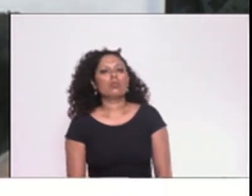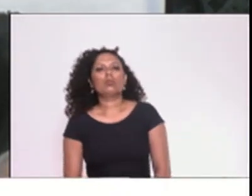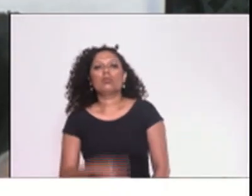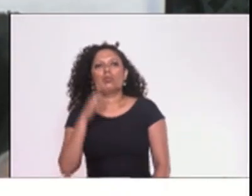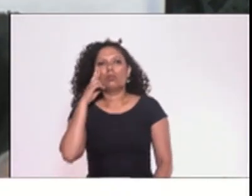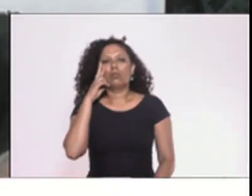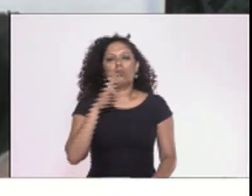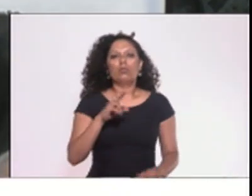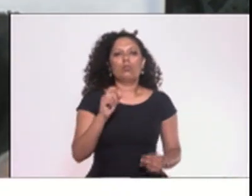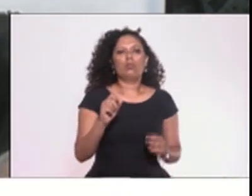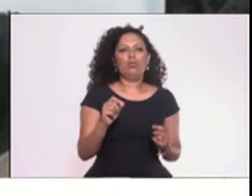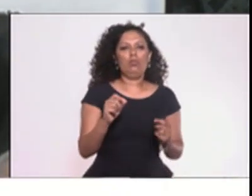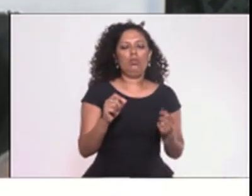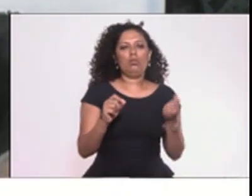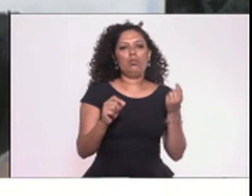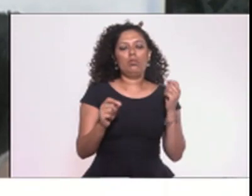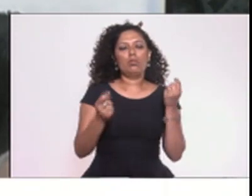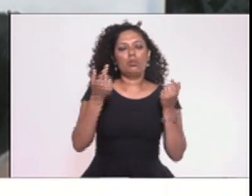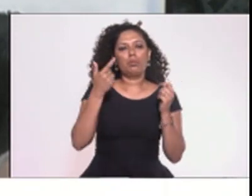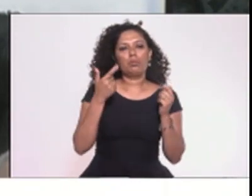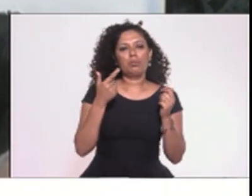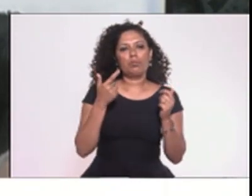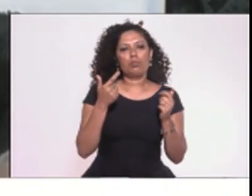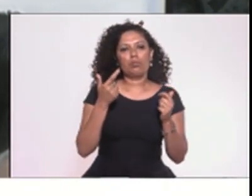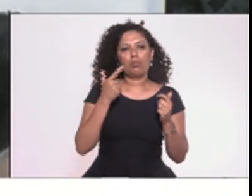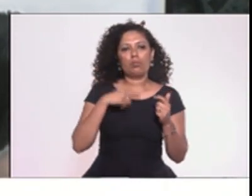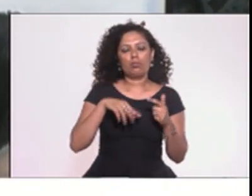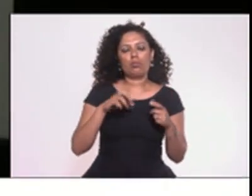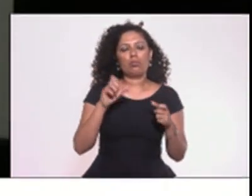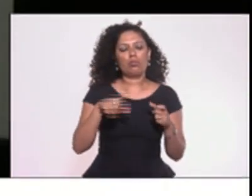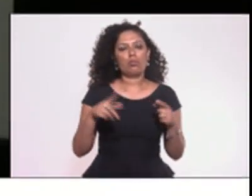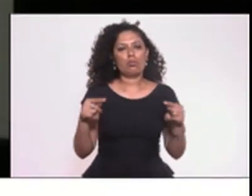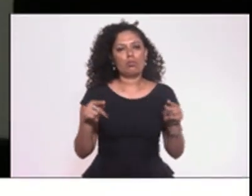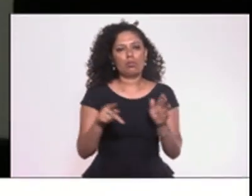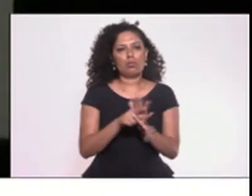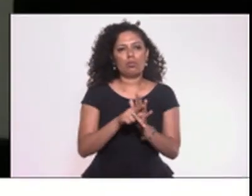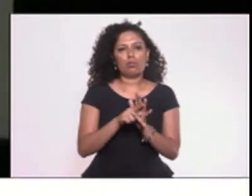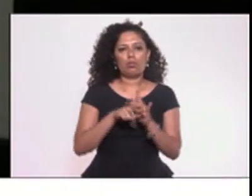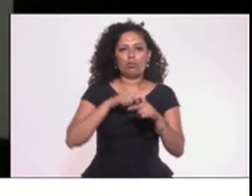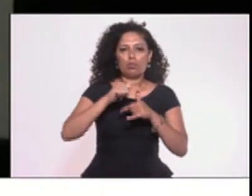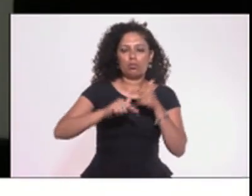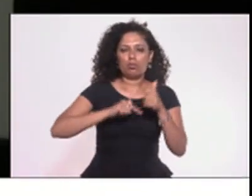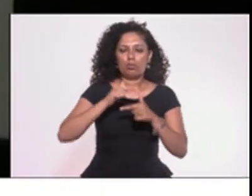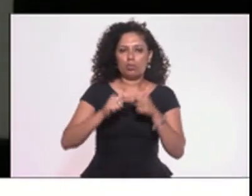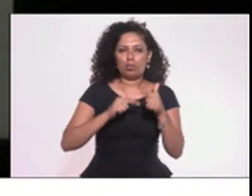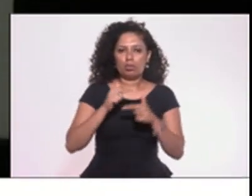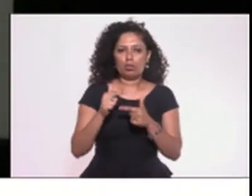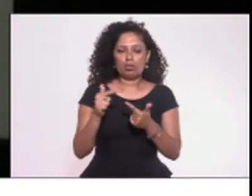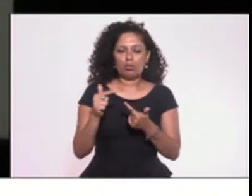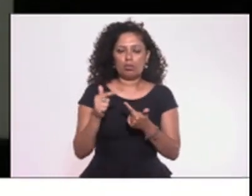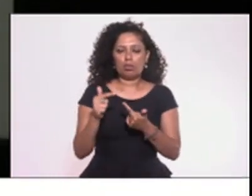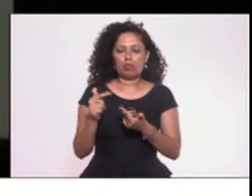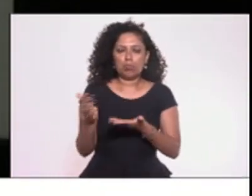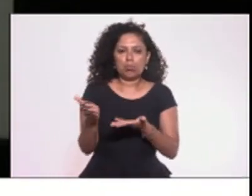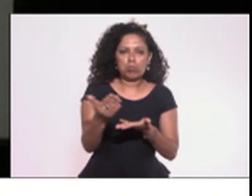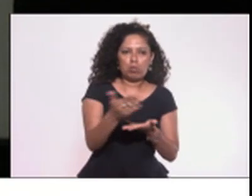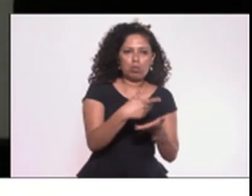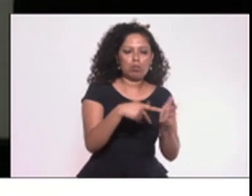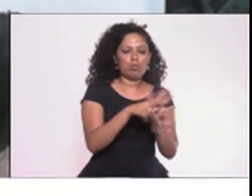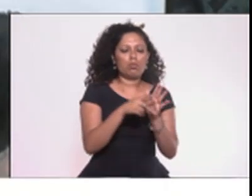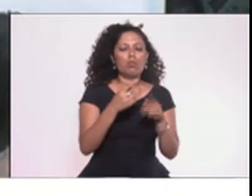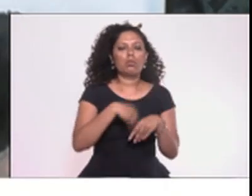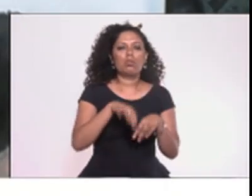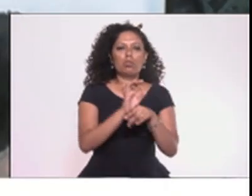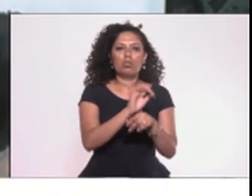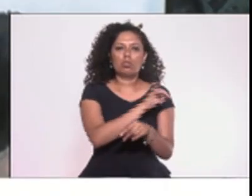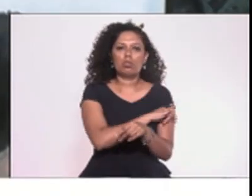financiamento que a AGRIO é exclusiva para trabalhar com esses recursos no estado do Rio de Janeiro, o pátio de compostagem